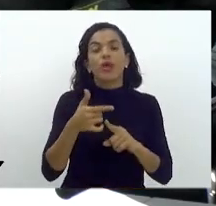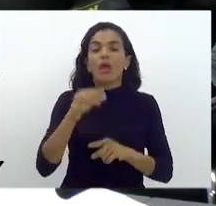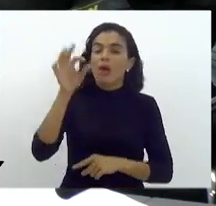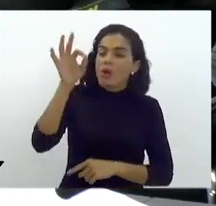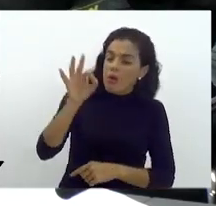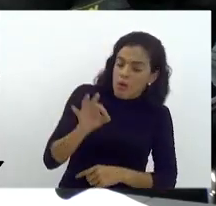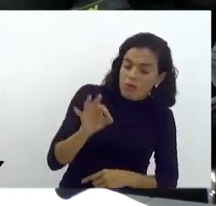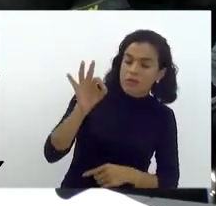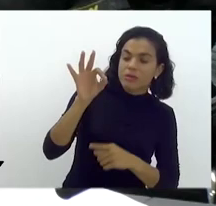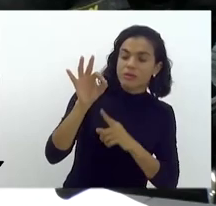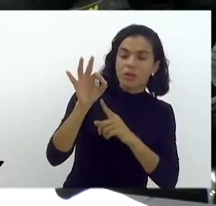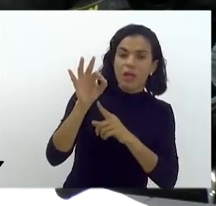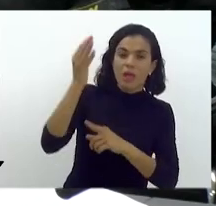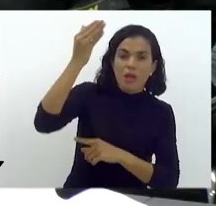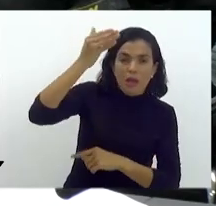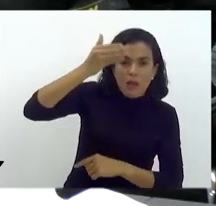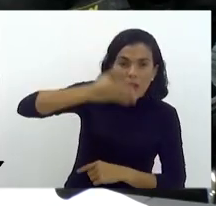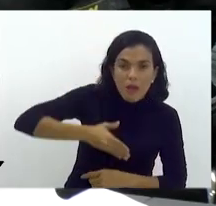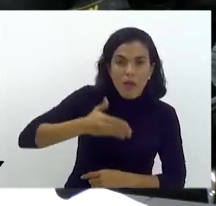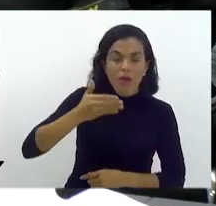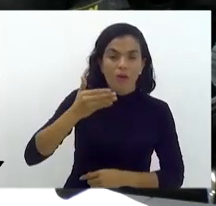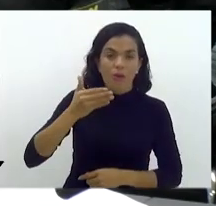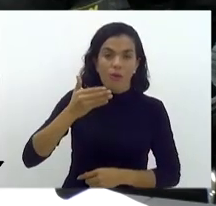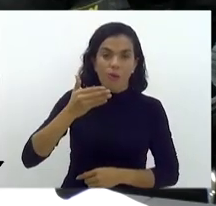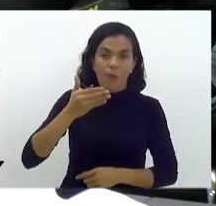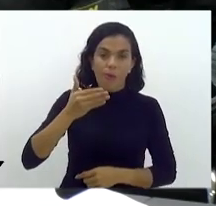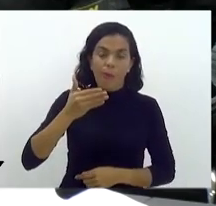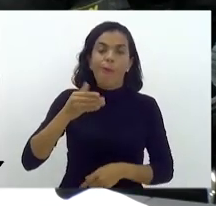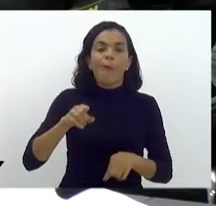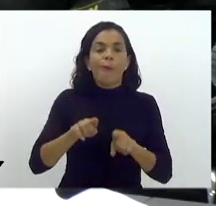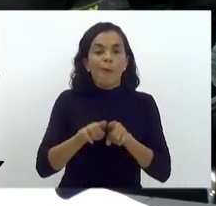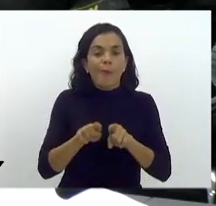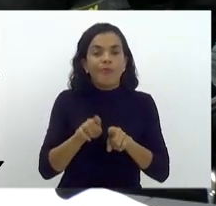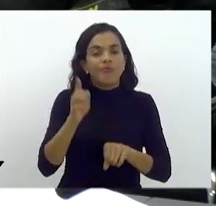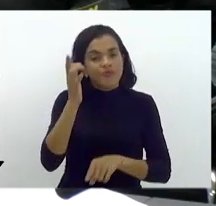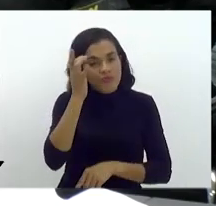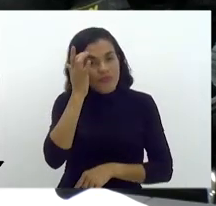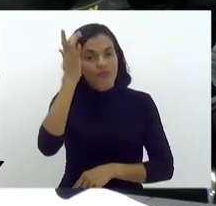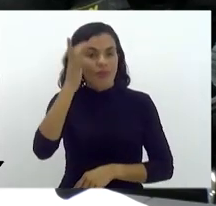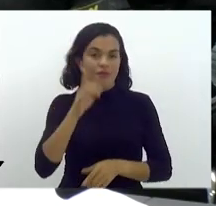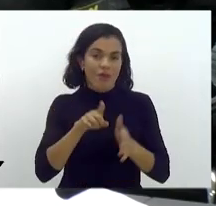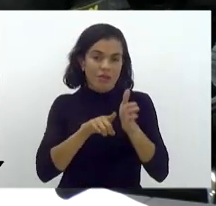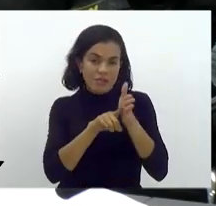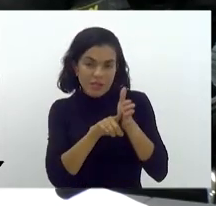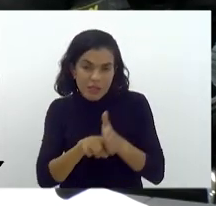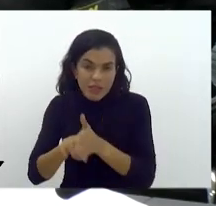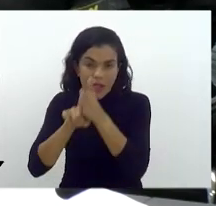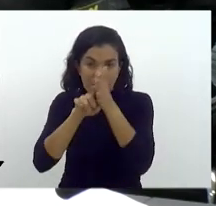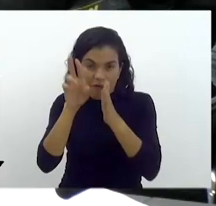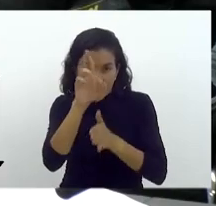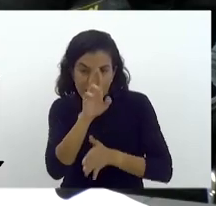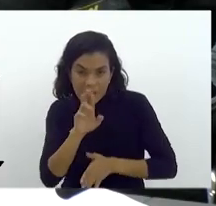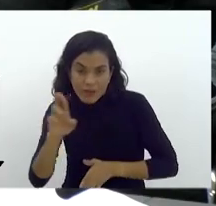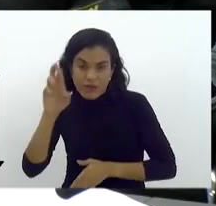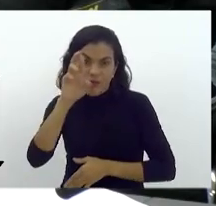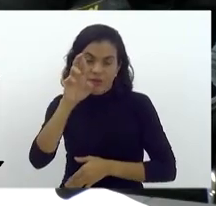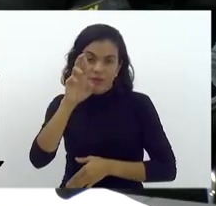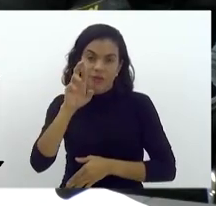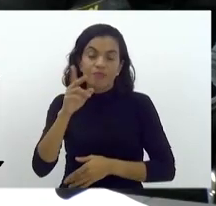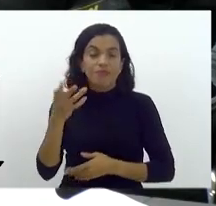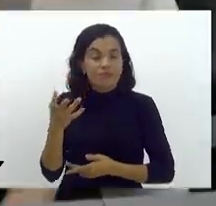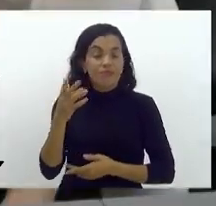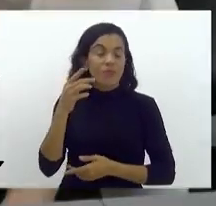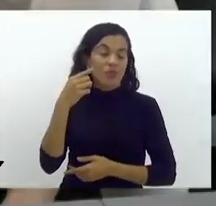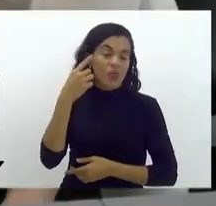percentual que comprova e facilita as investigações doutora Bárbara promete